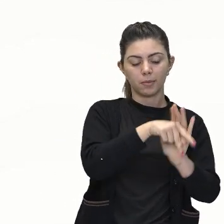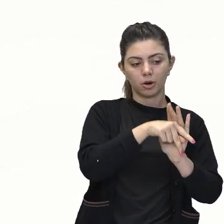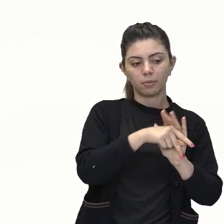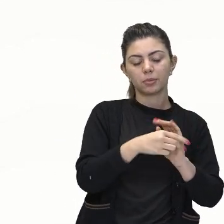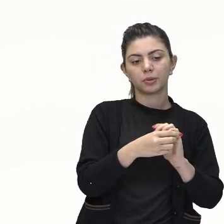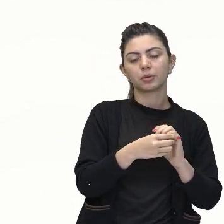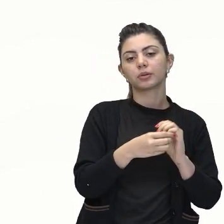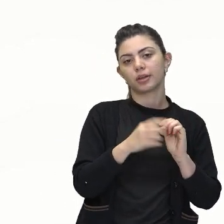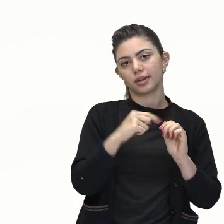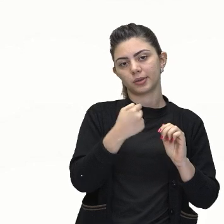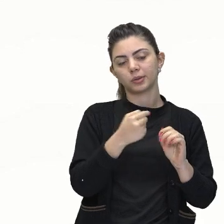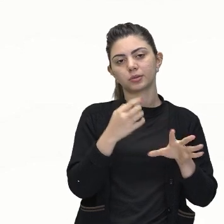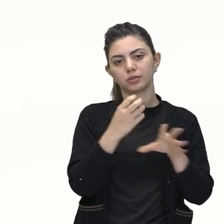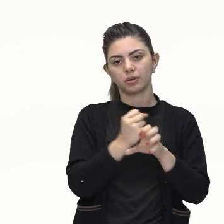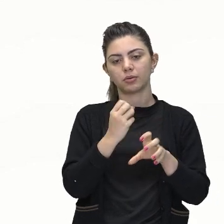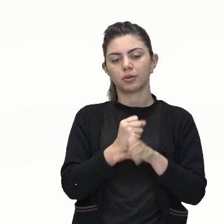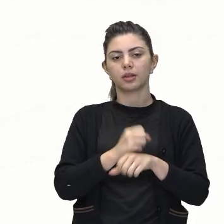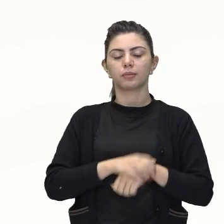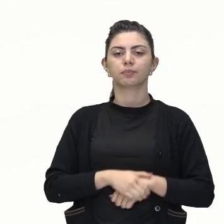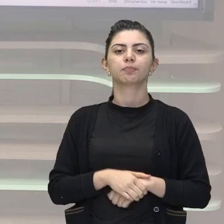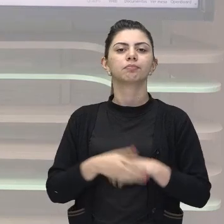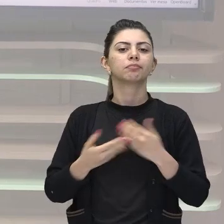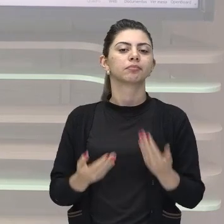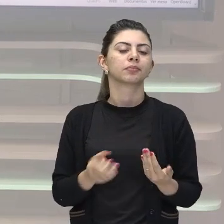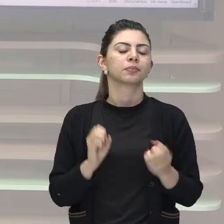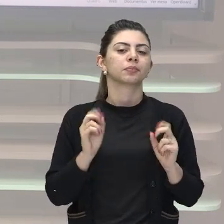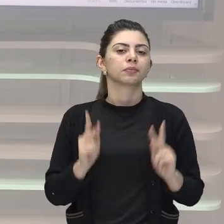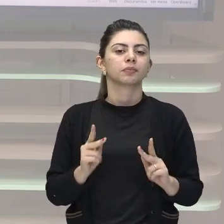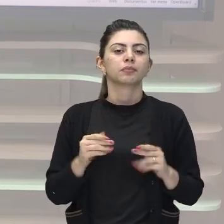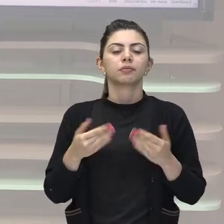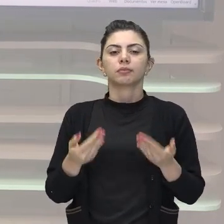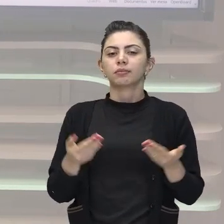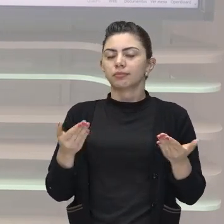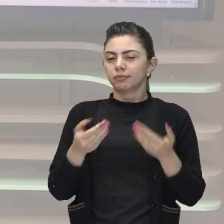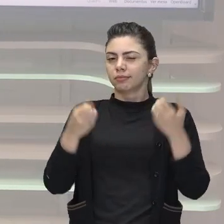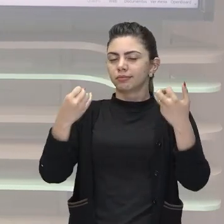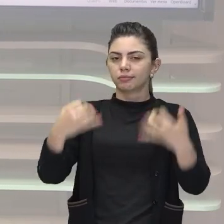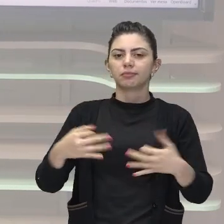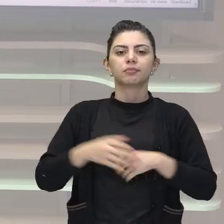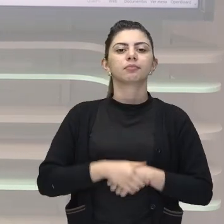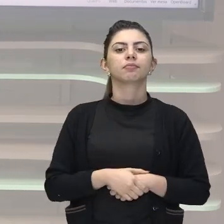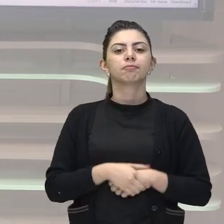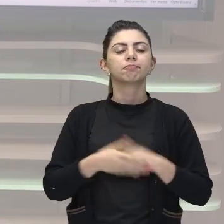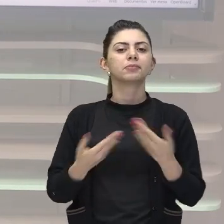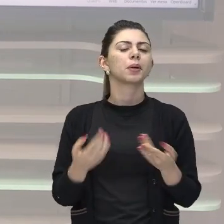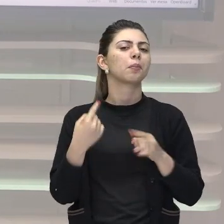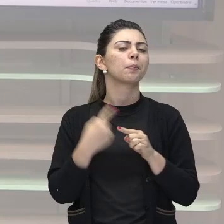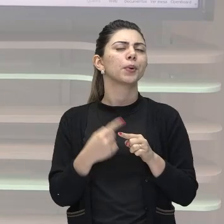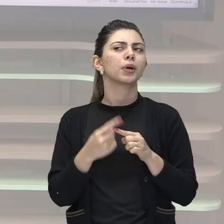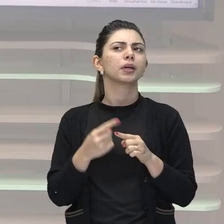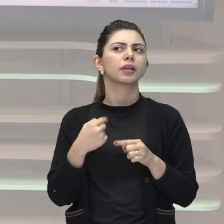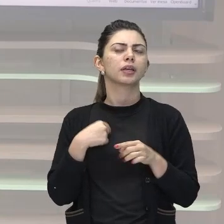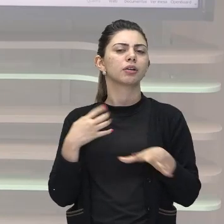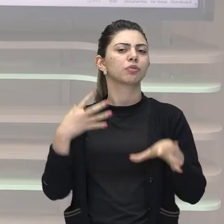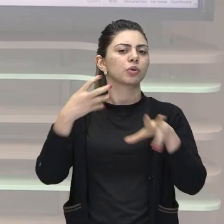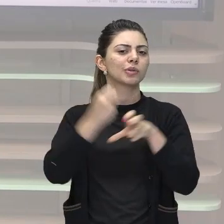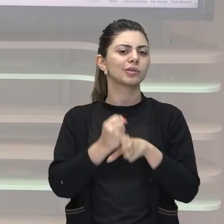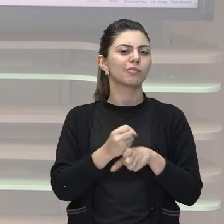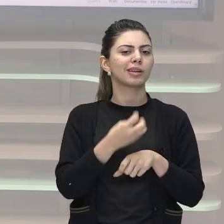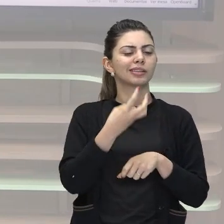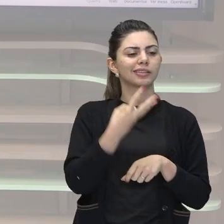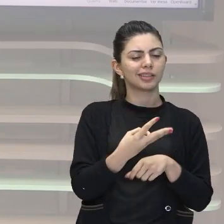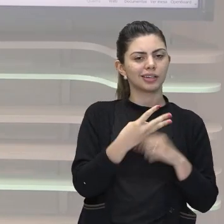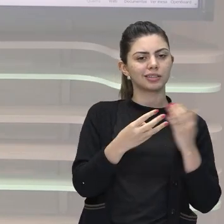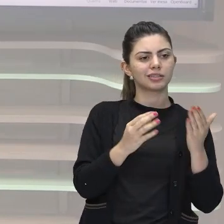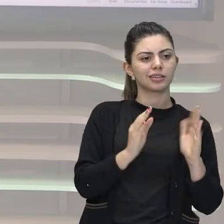do quadrado. Beleza, pessoal? Então, olha só. Vamos entender aqui. Por que eu vou somar 3 lados do